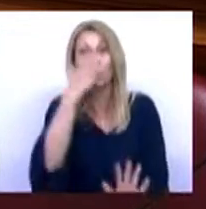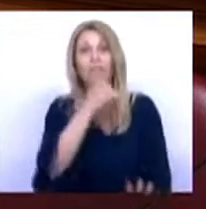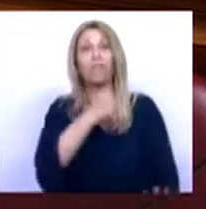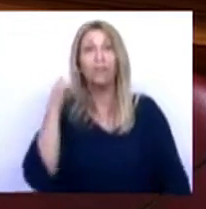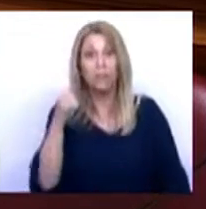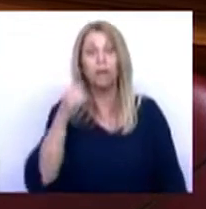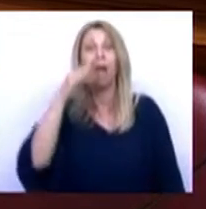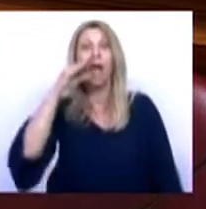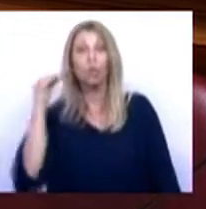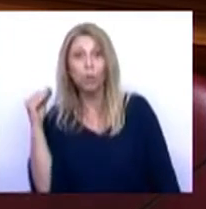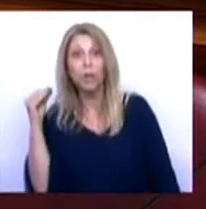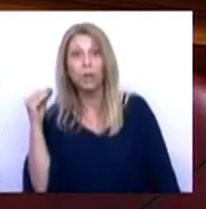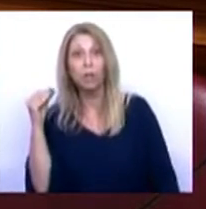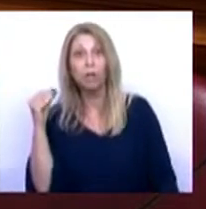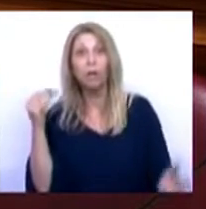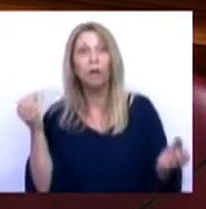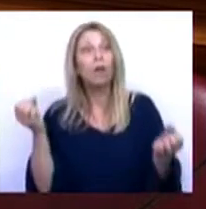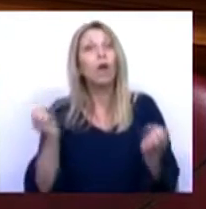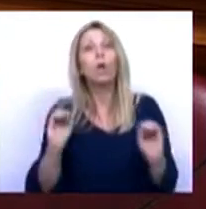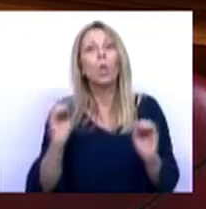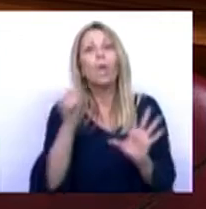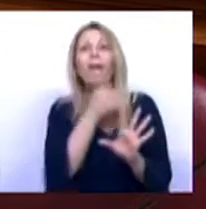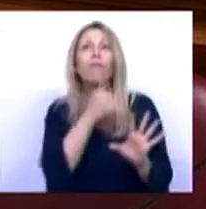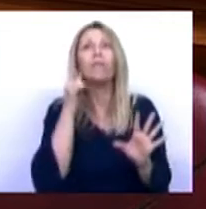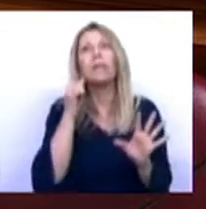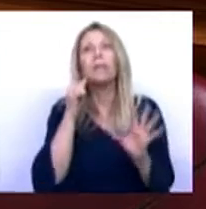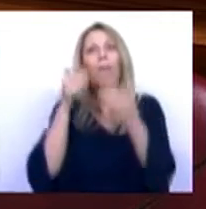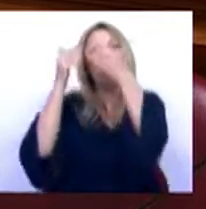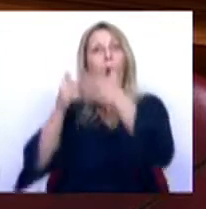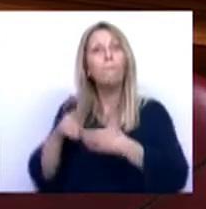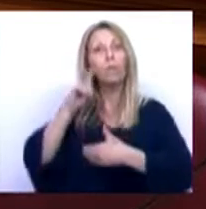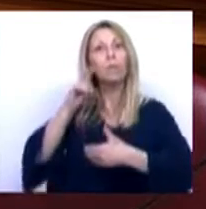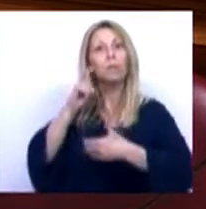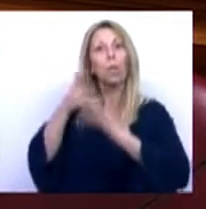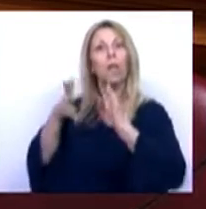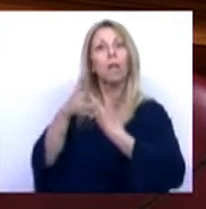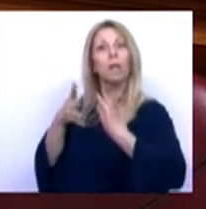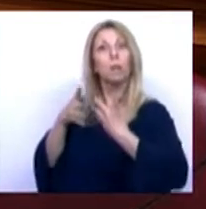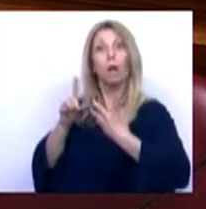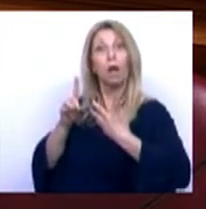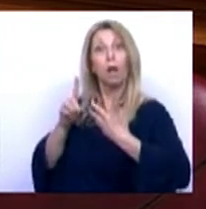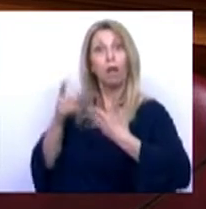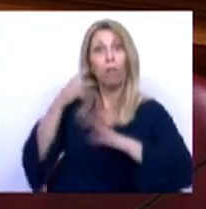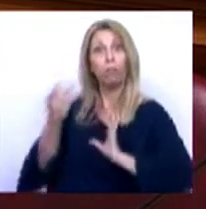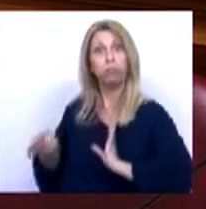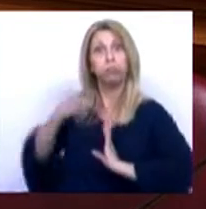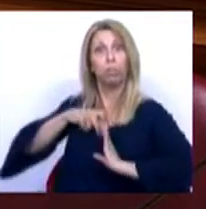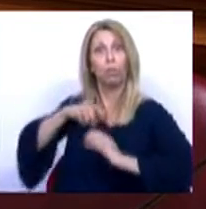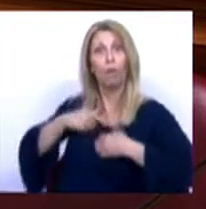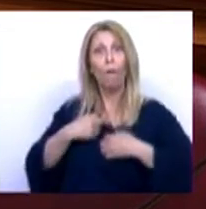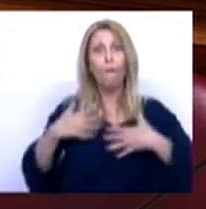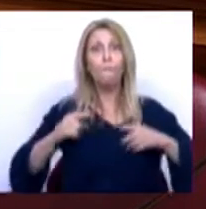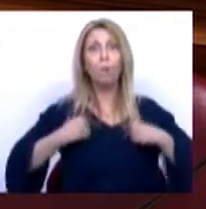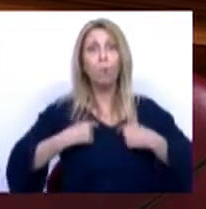não são vitimizadas num escudo invisível, são invadidas no seu próprio corpo, da maneira mais brutal que de facto